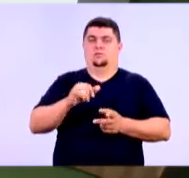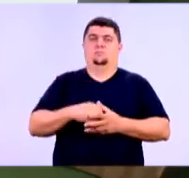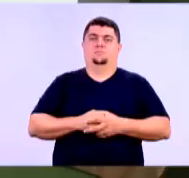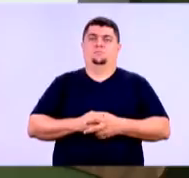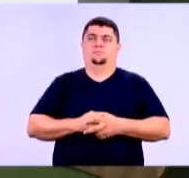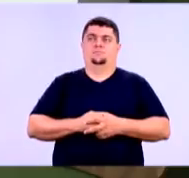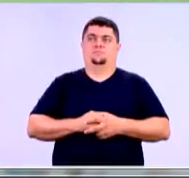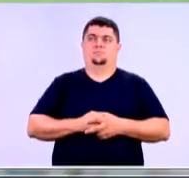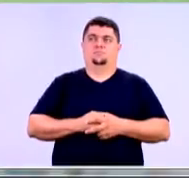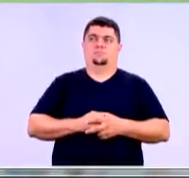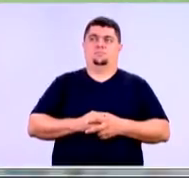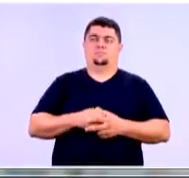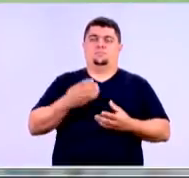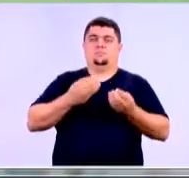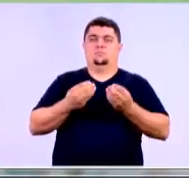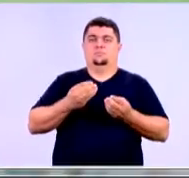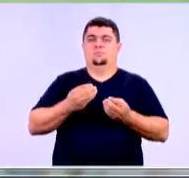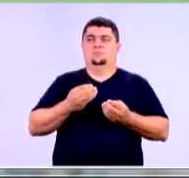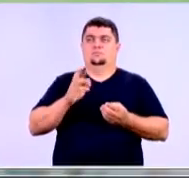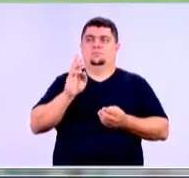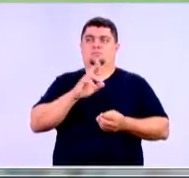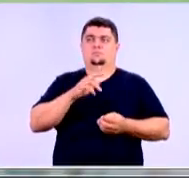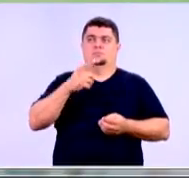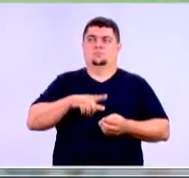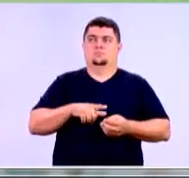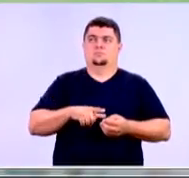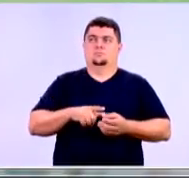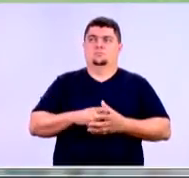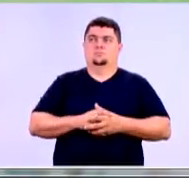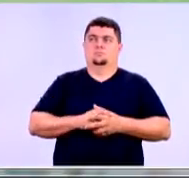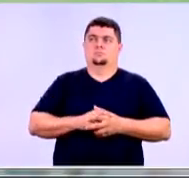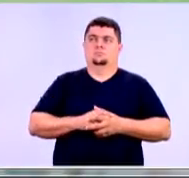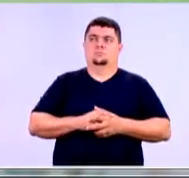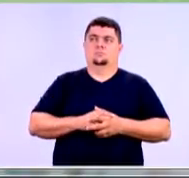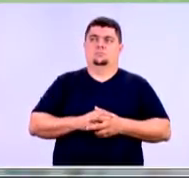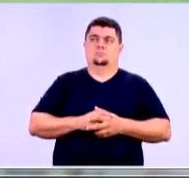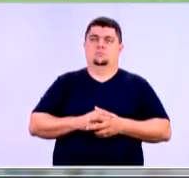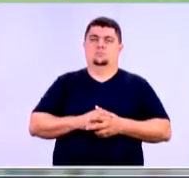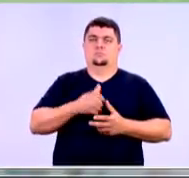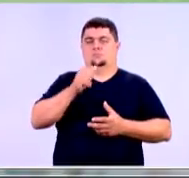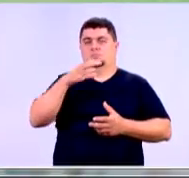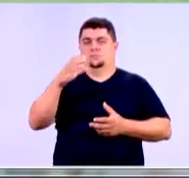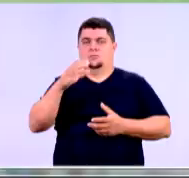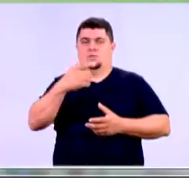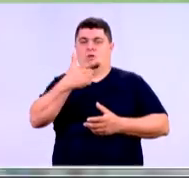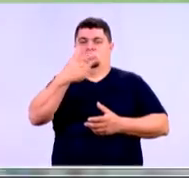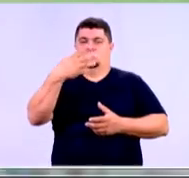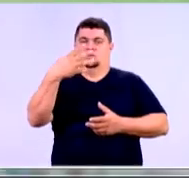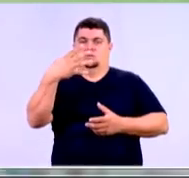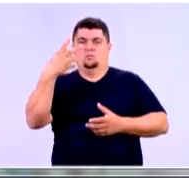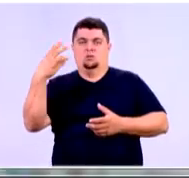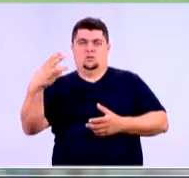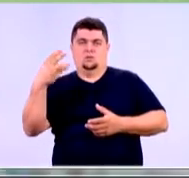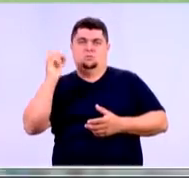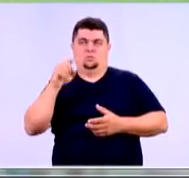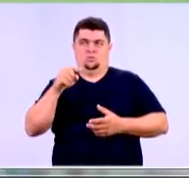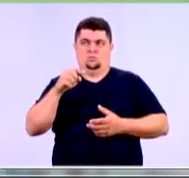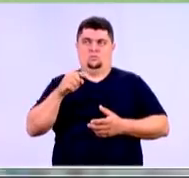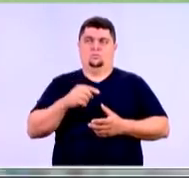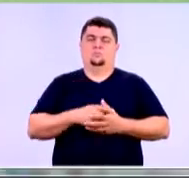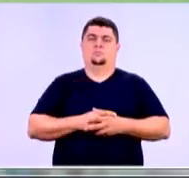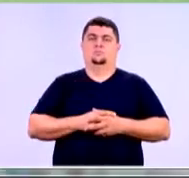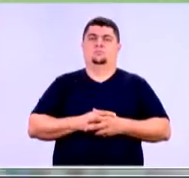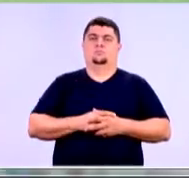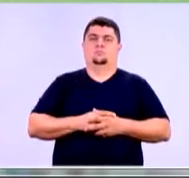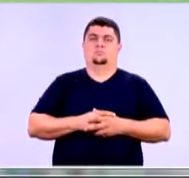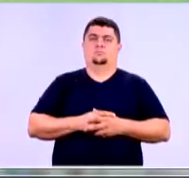Então, vamos olhar aqui esses dados. Vamos repetir? Ativo circulante vai entrar na nossa fórmula esse valor, 243 mil. Então,